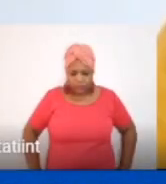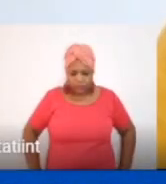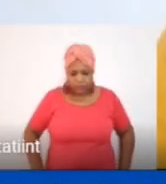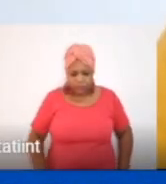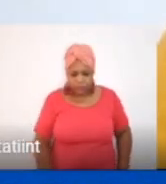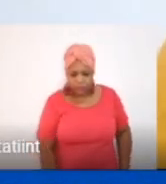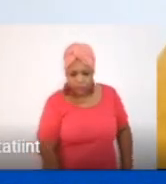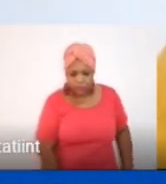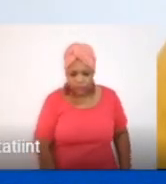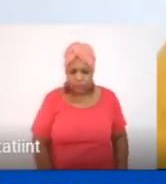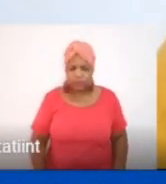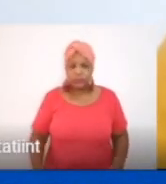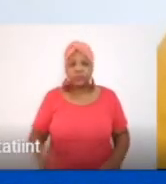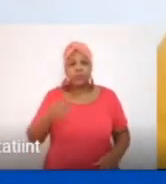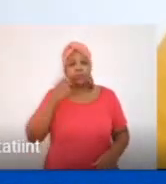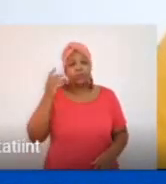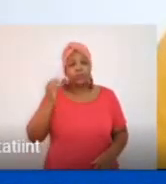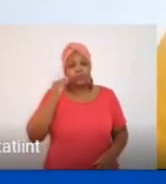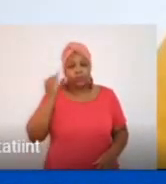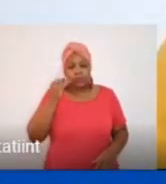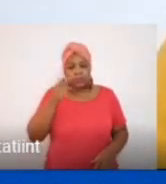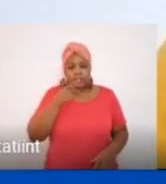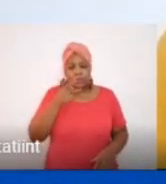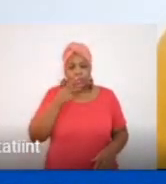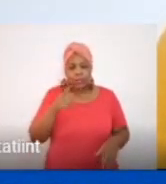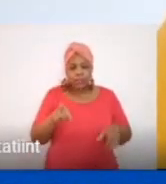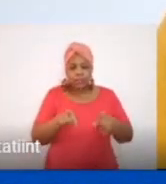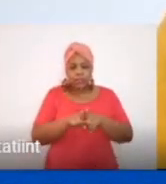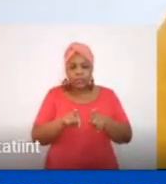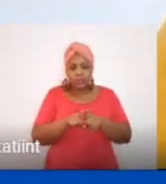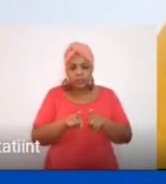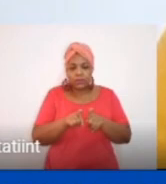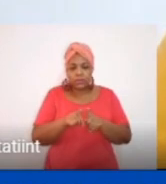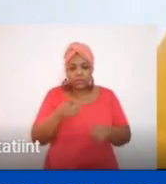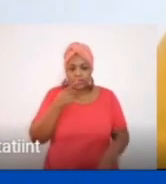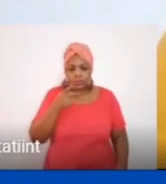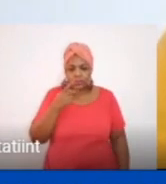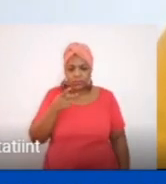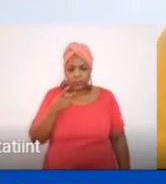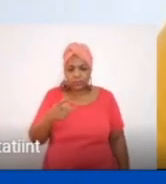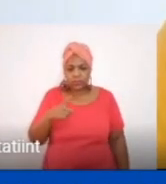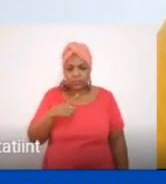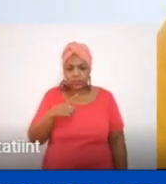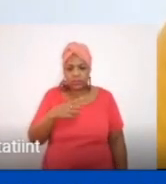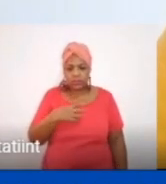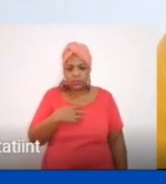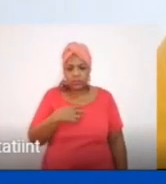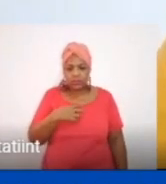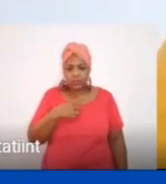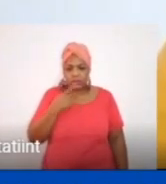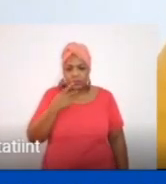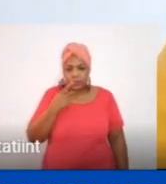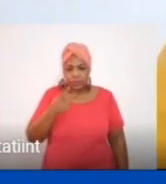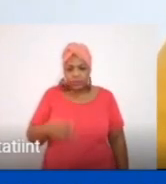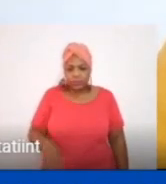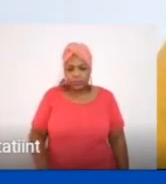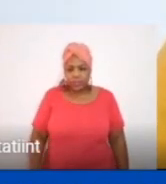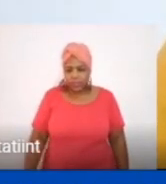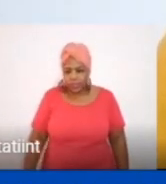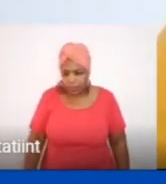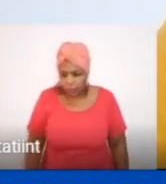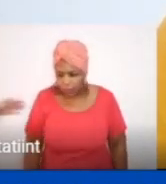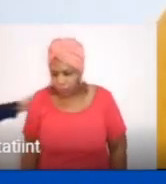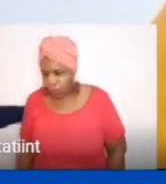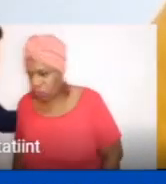Na história, desde a colonização, há diversas formas de ação e atuação da construção